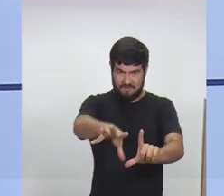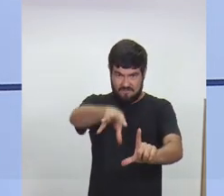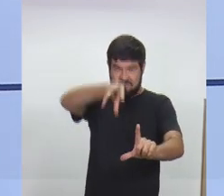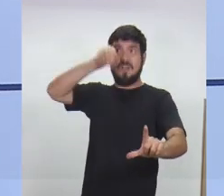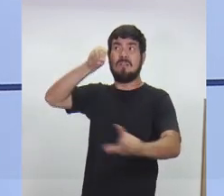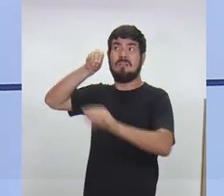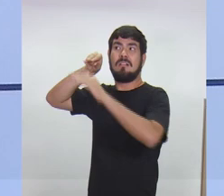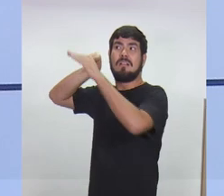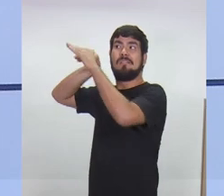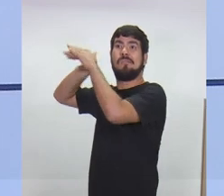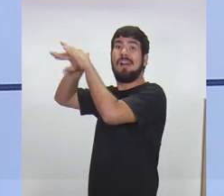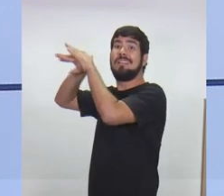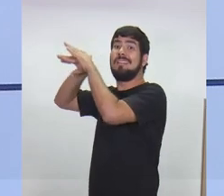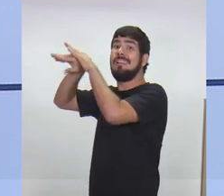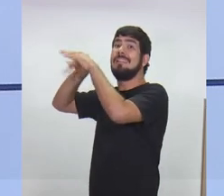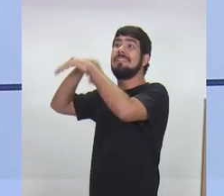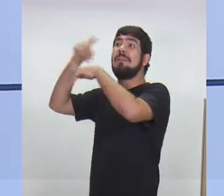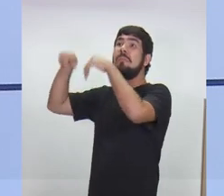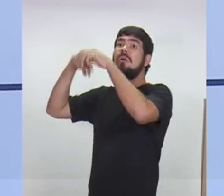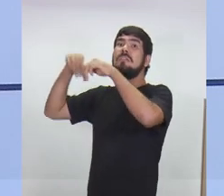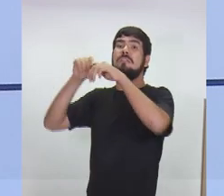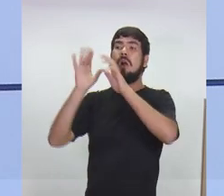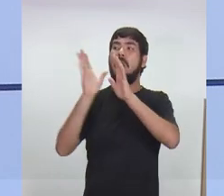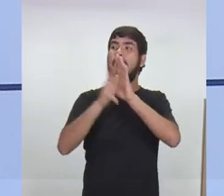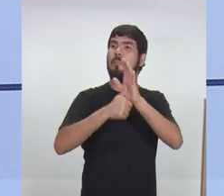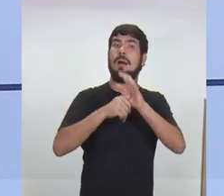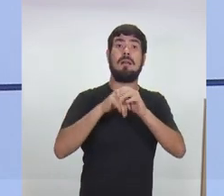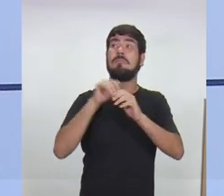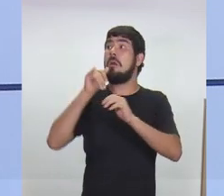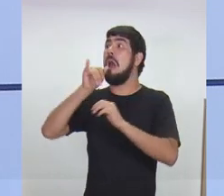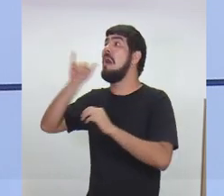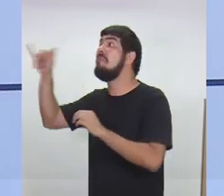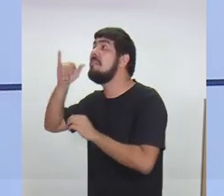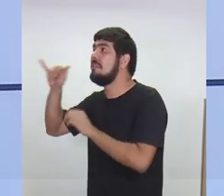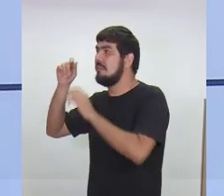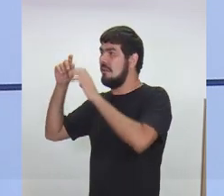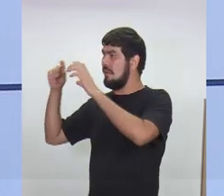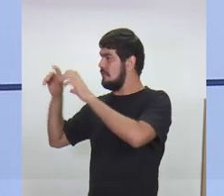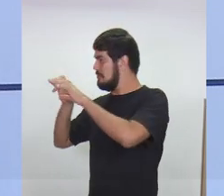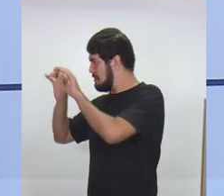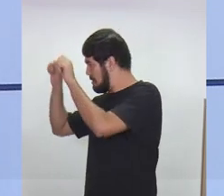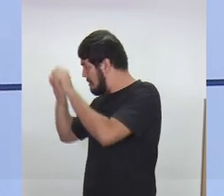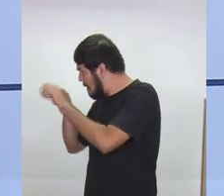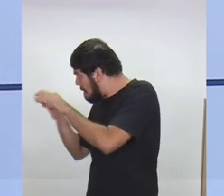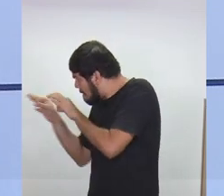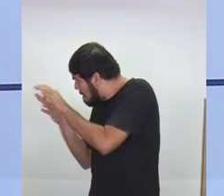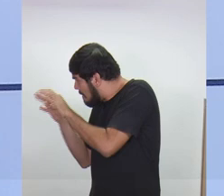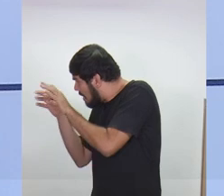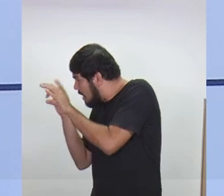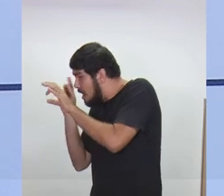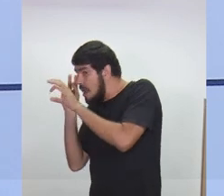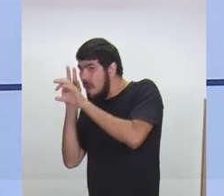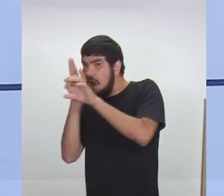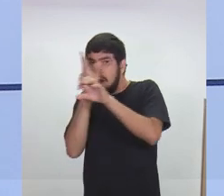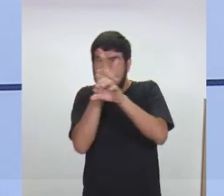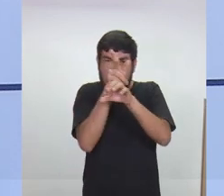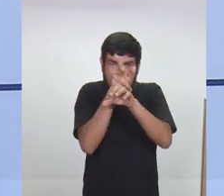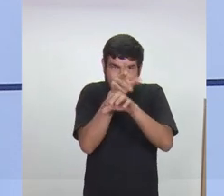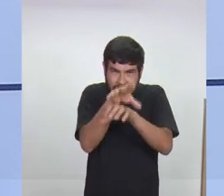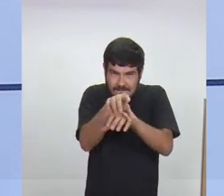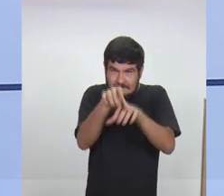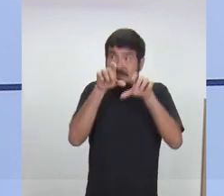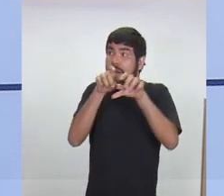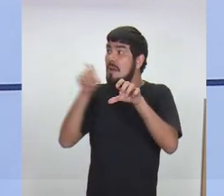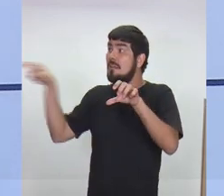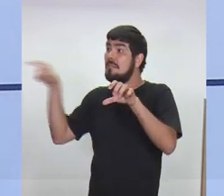banco de dados quando um carro roubado você informa para o sistema e em algum ponto esse veículo passa o sistema emite um